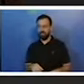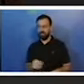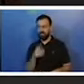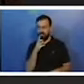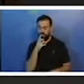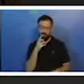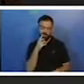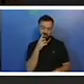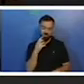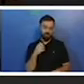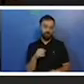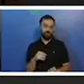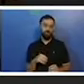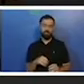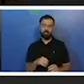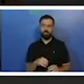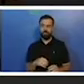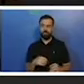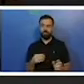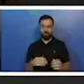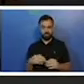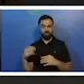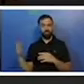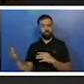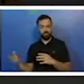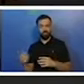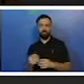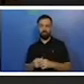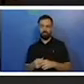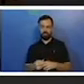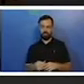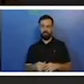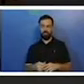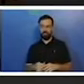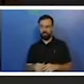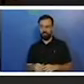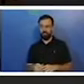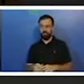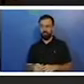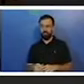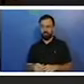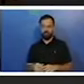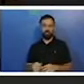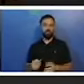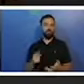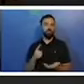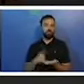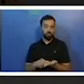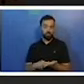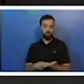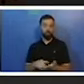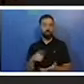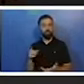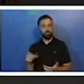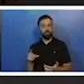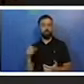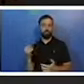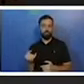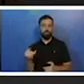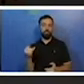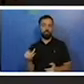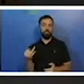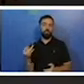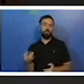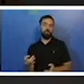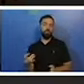eu estou junto com você eu tenho que passar a minha vez para você é a gente pode fazer isso mas você pode fazer três vezes quantas vezes